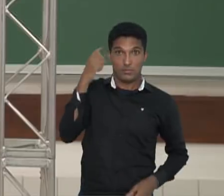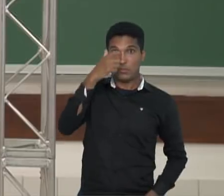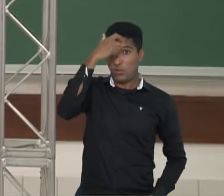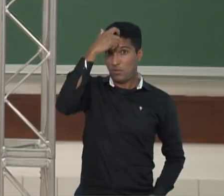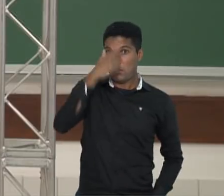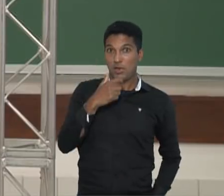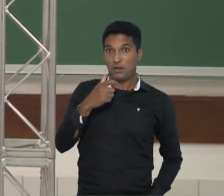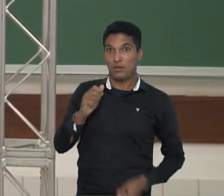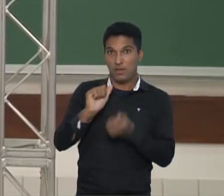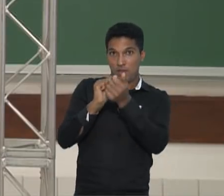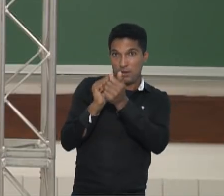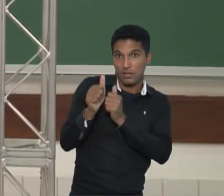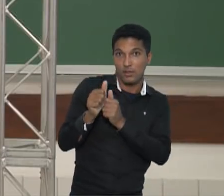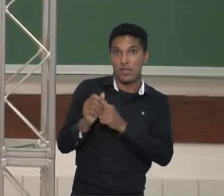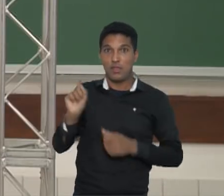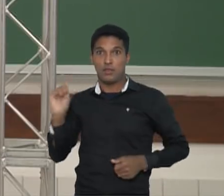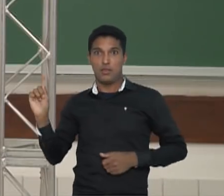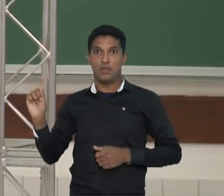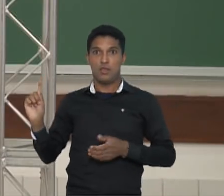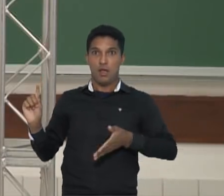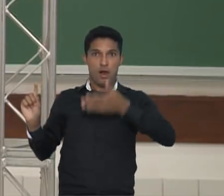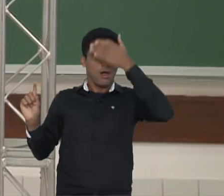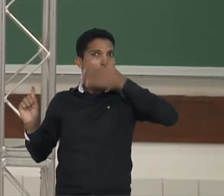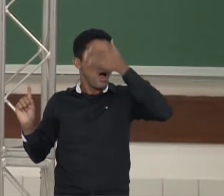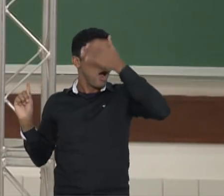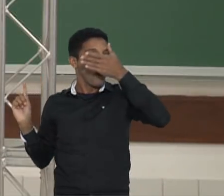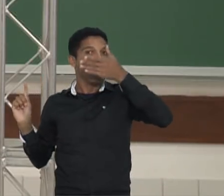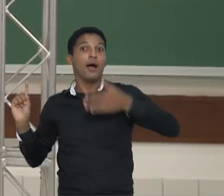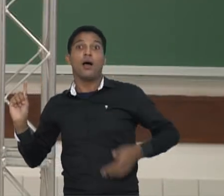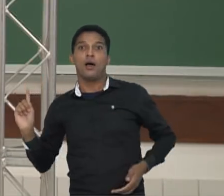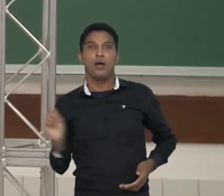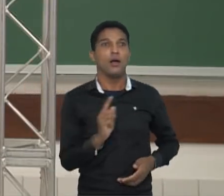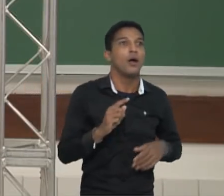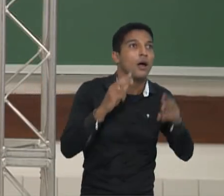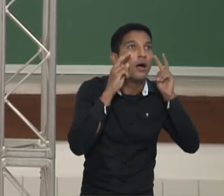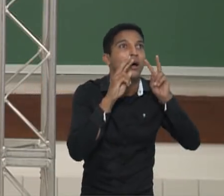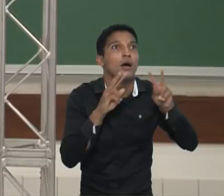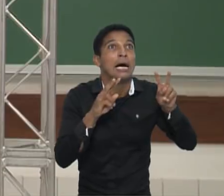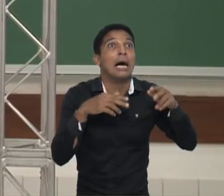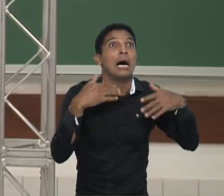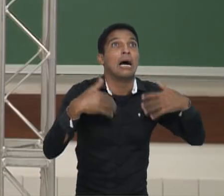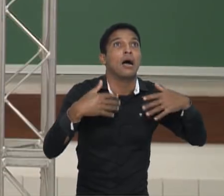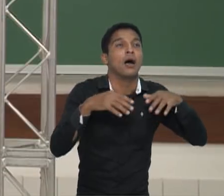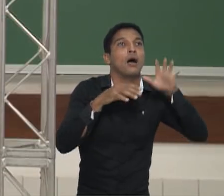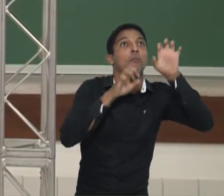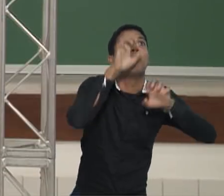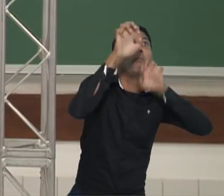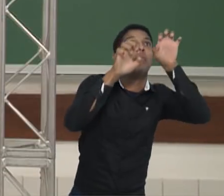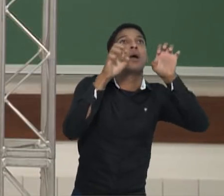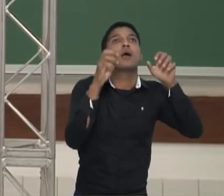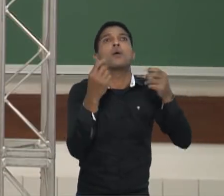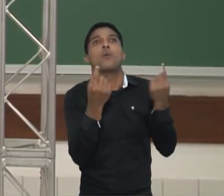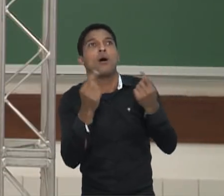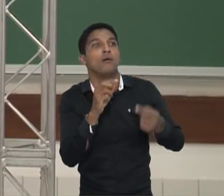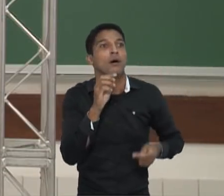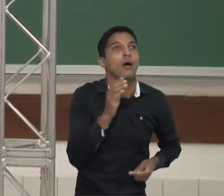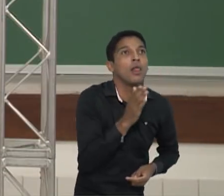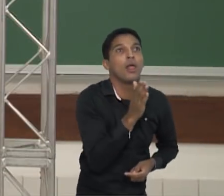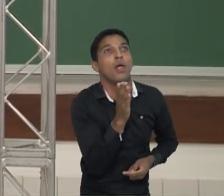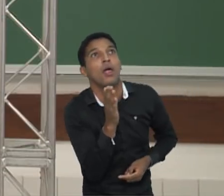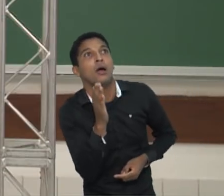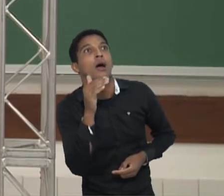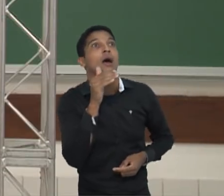vem para o local da competição e ele tem que explorar qual o caminho que ele vai seguir. Então ele não tem